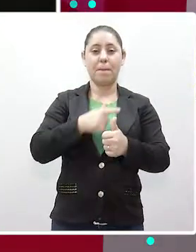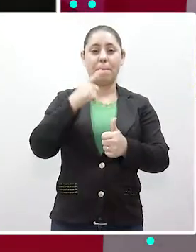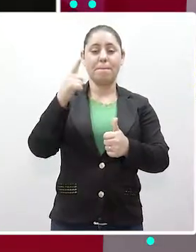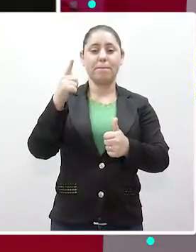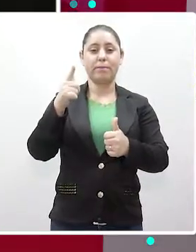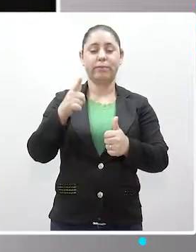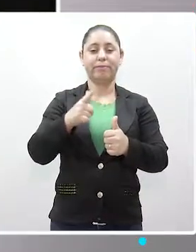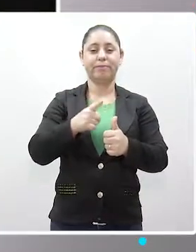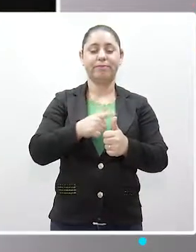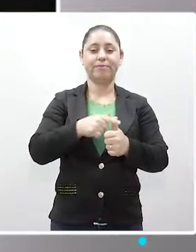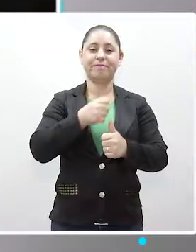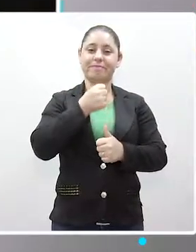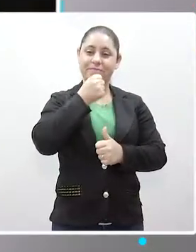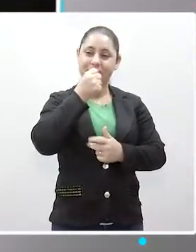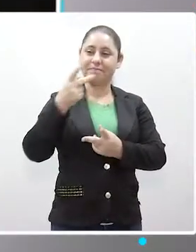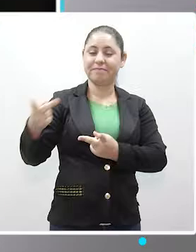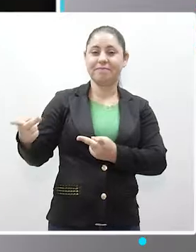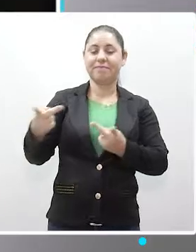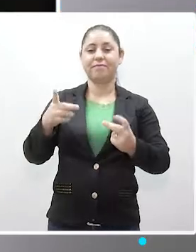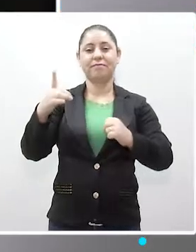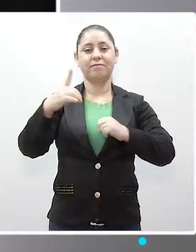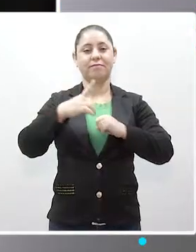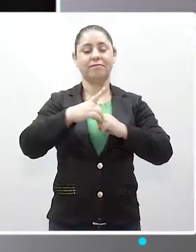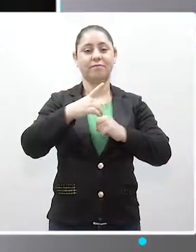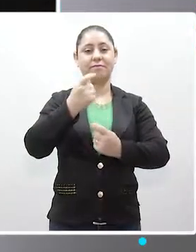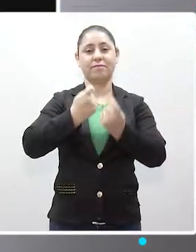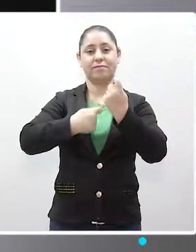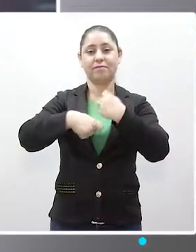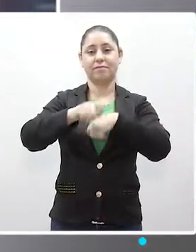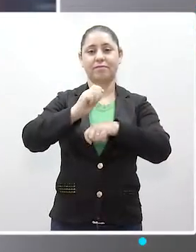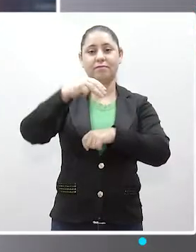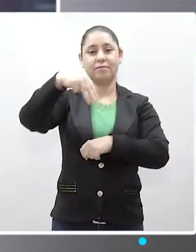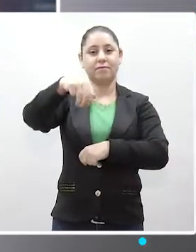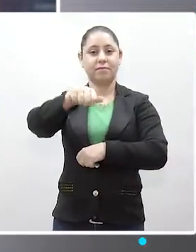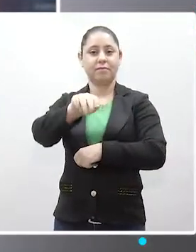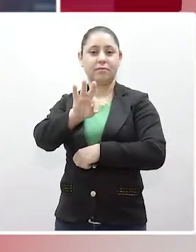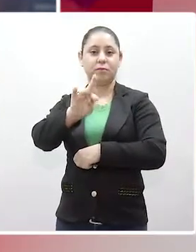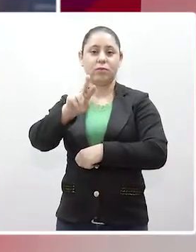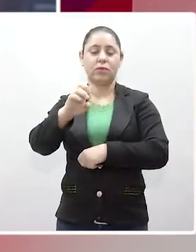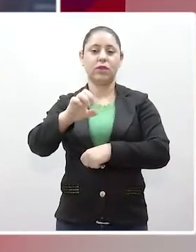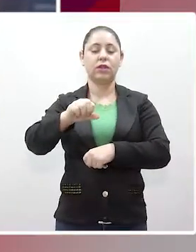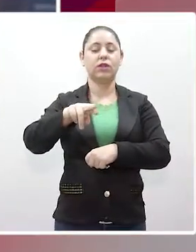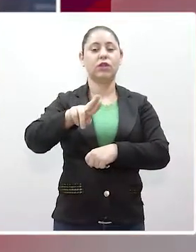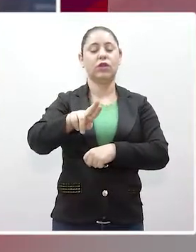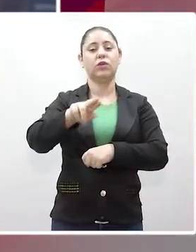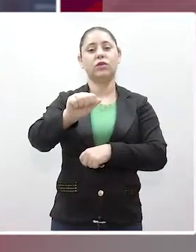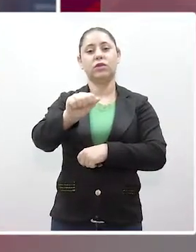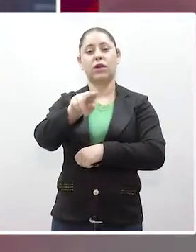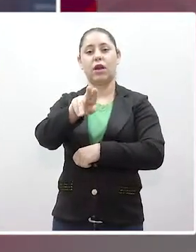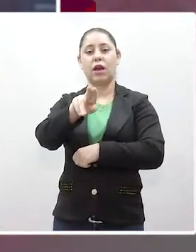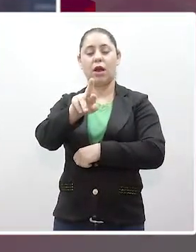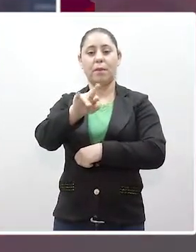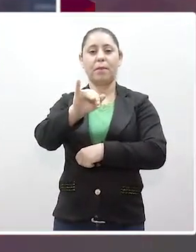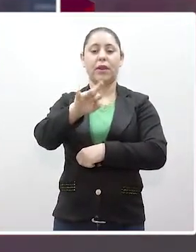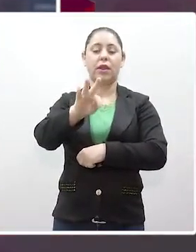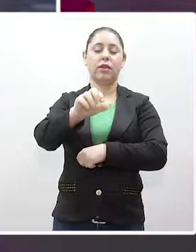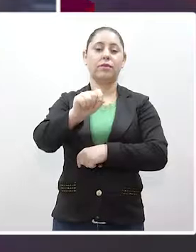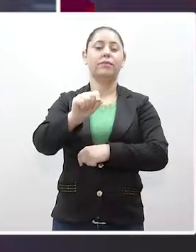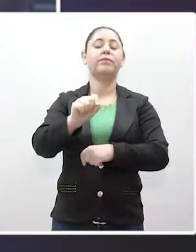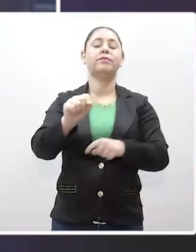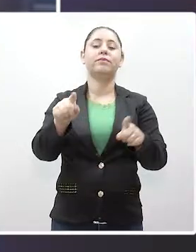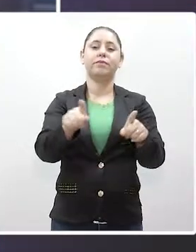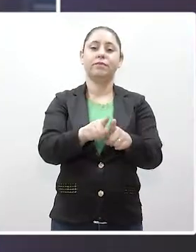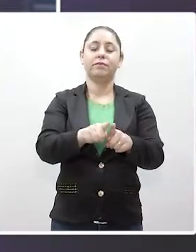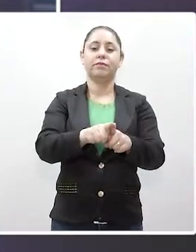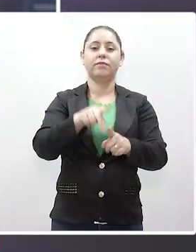primeiro convidado do programa, o doutor em economia Matheus Boldrini Abrita, ele também que é professor na